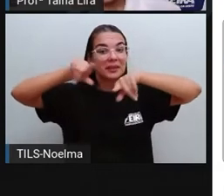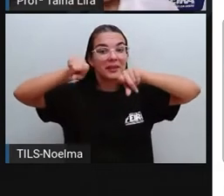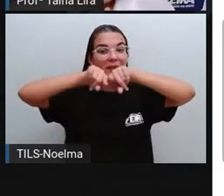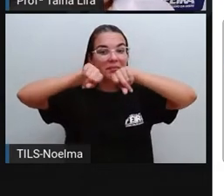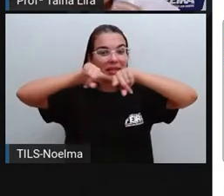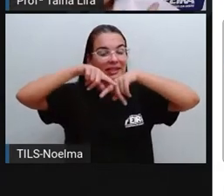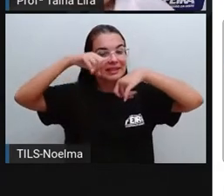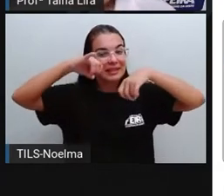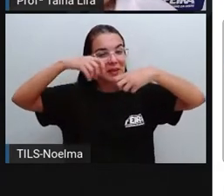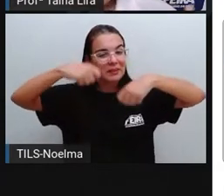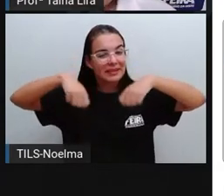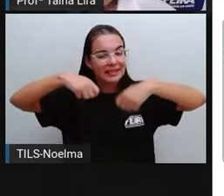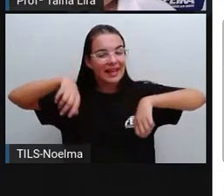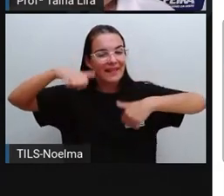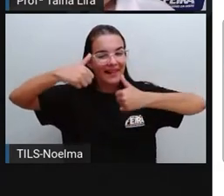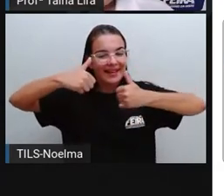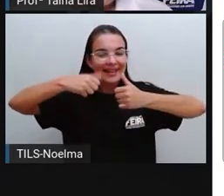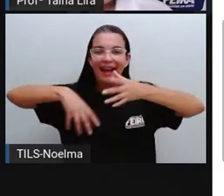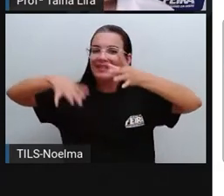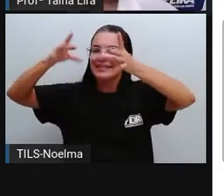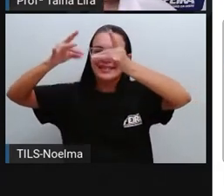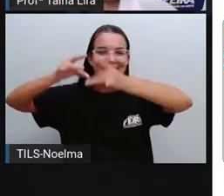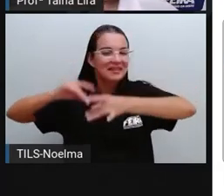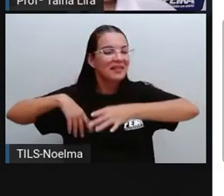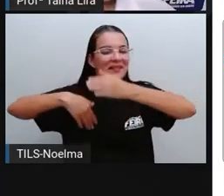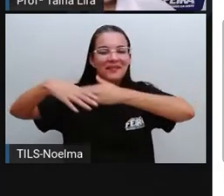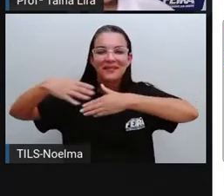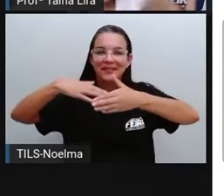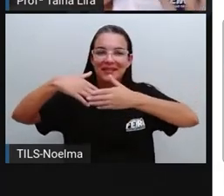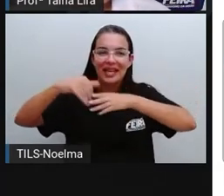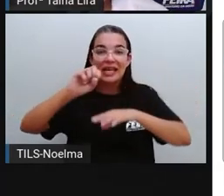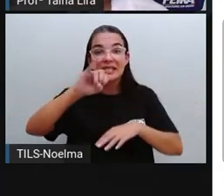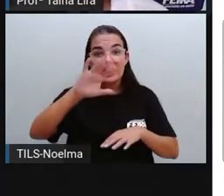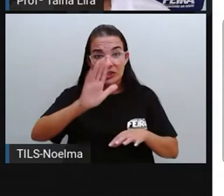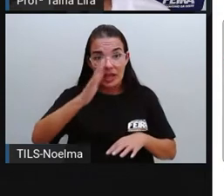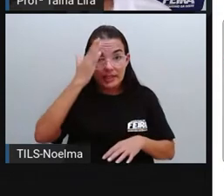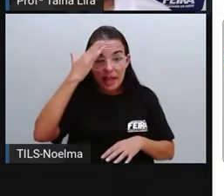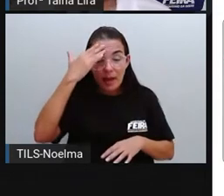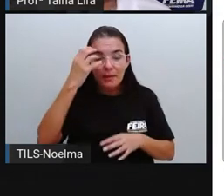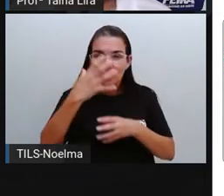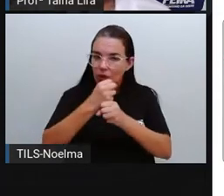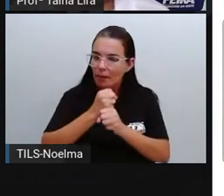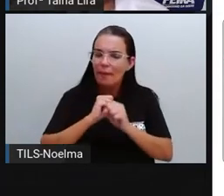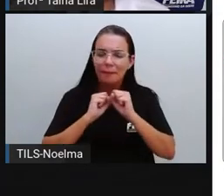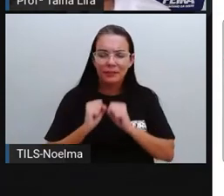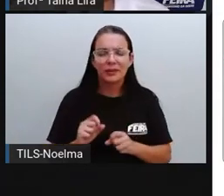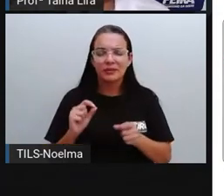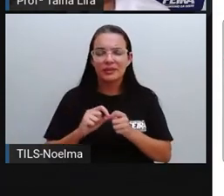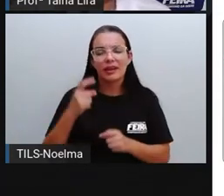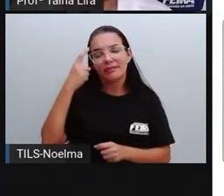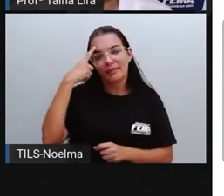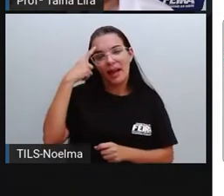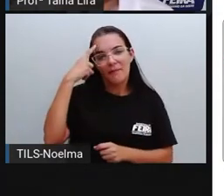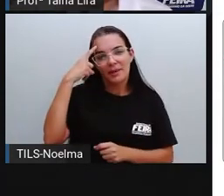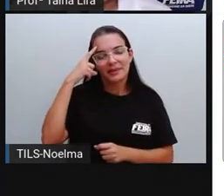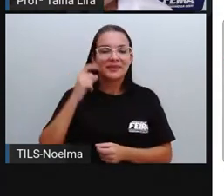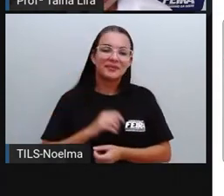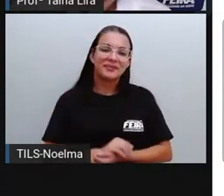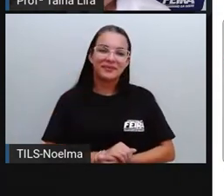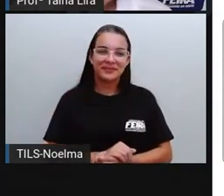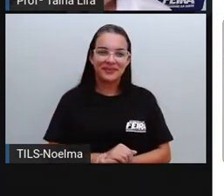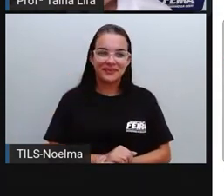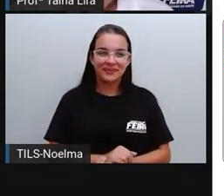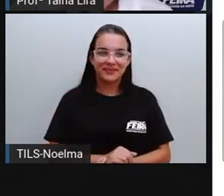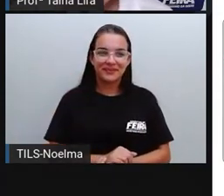bom? Então, vocês podem usar a estratégia que vocês quiserem. E quem já souber, pode fazer também o cálculo